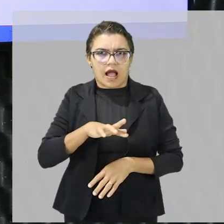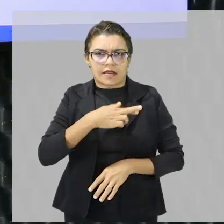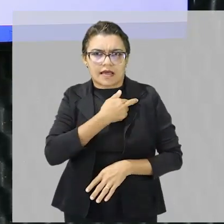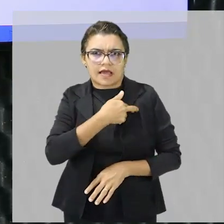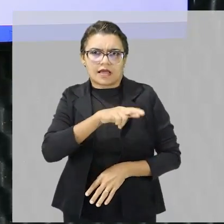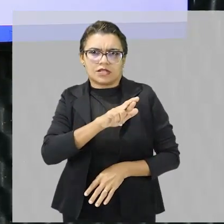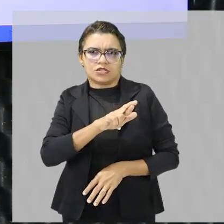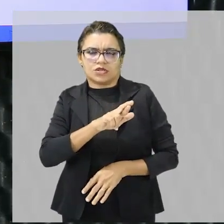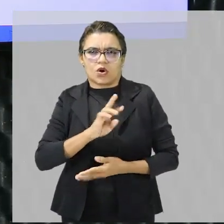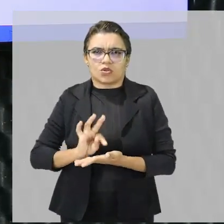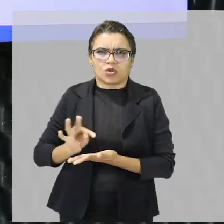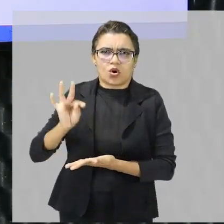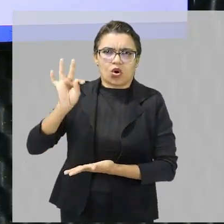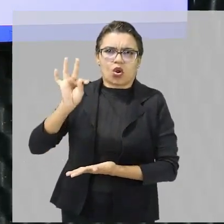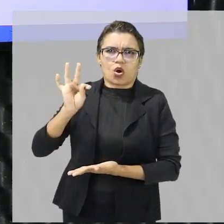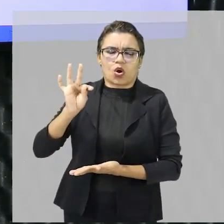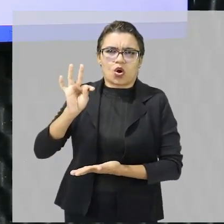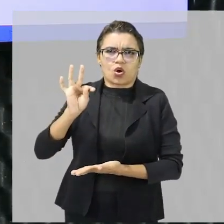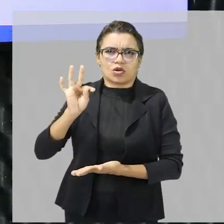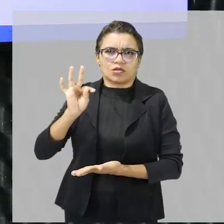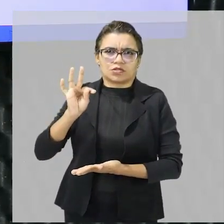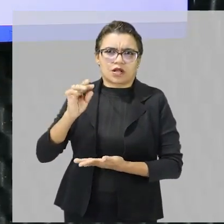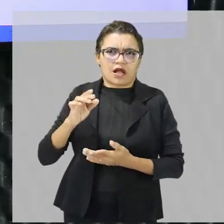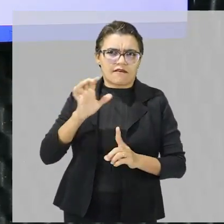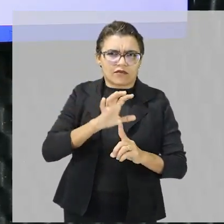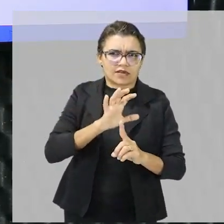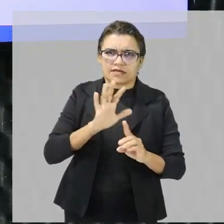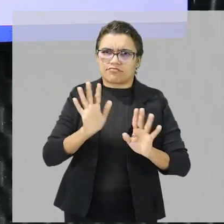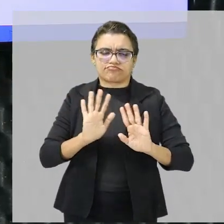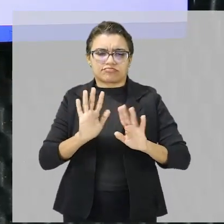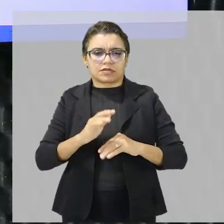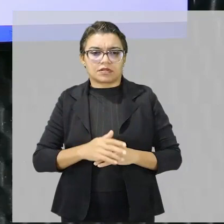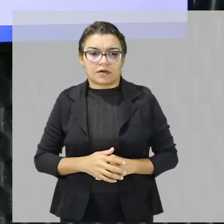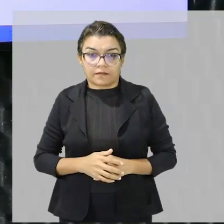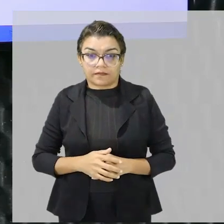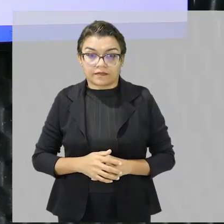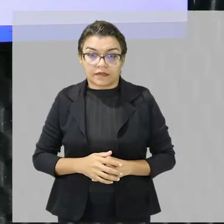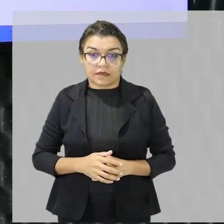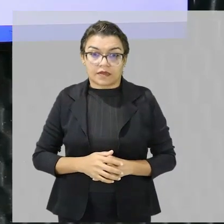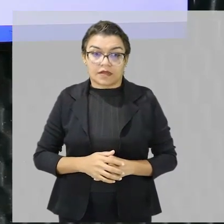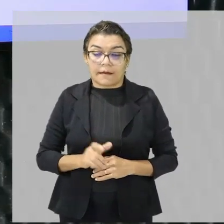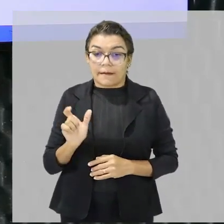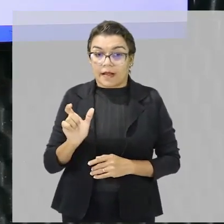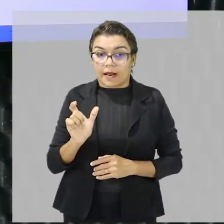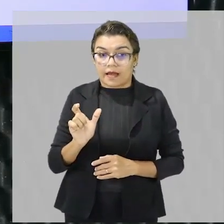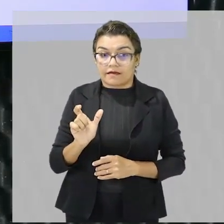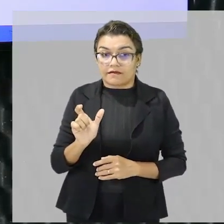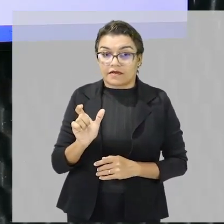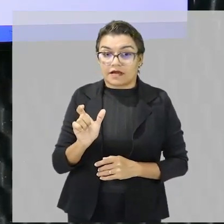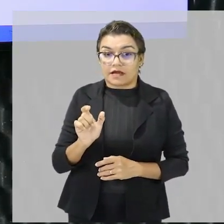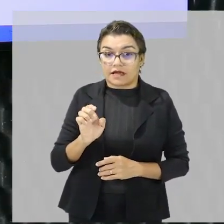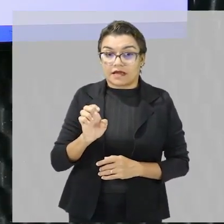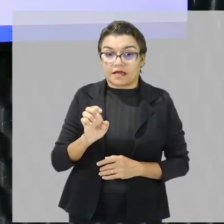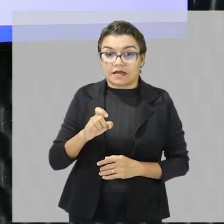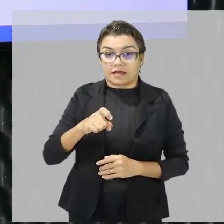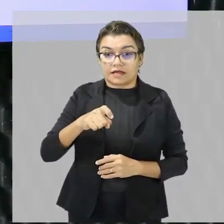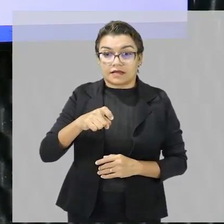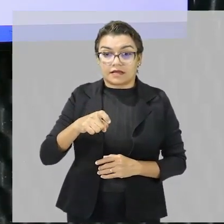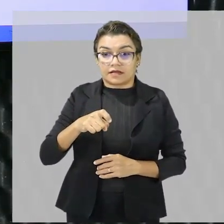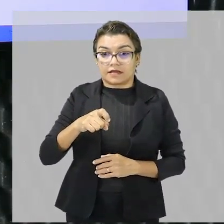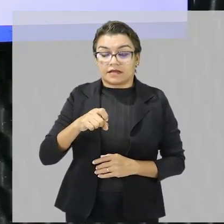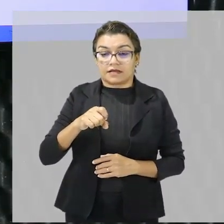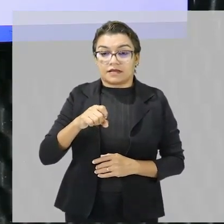divina, teológica aí. Perceba que na expressão a existência não está trazendo nenhum elemento